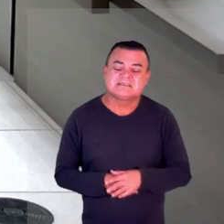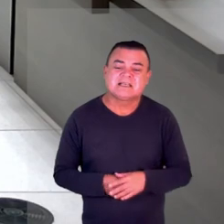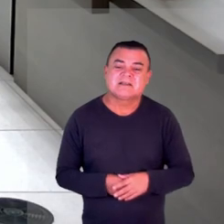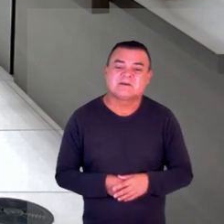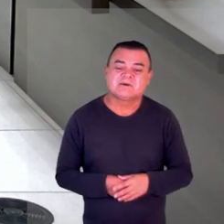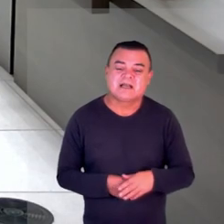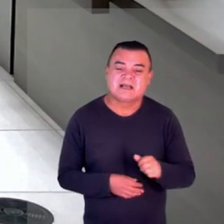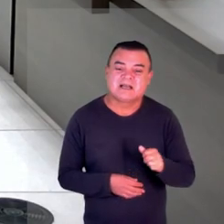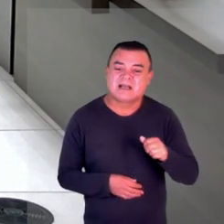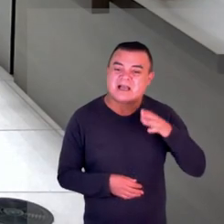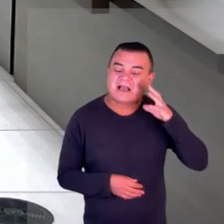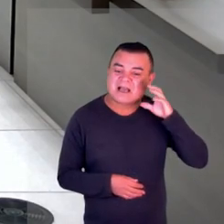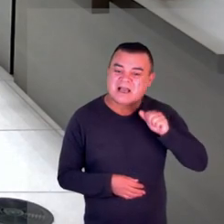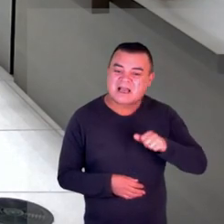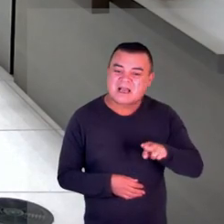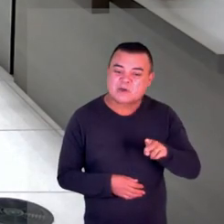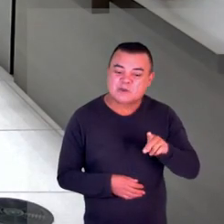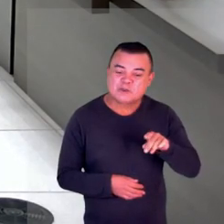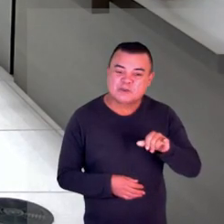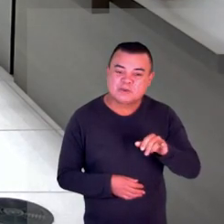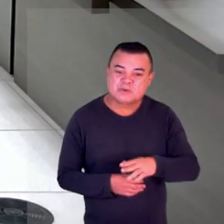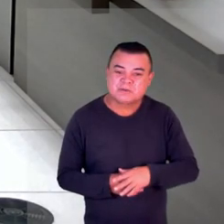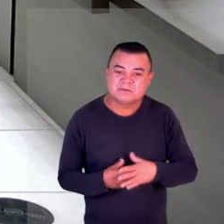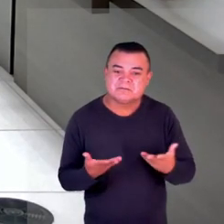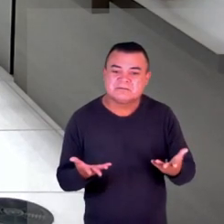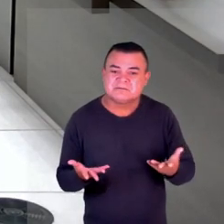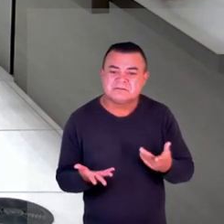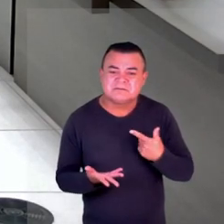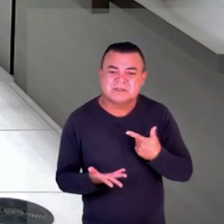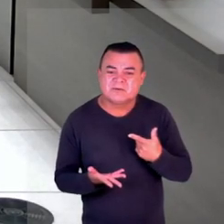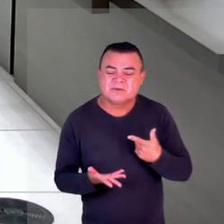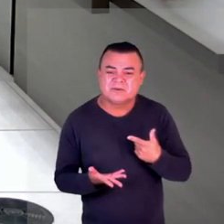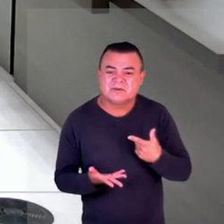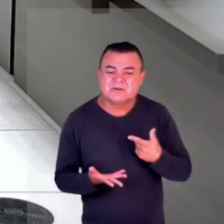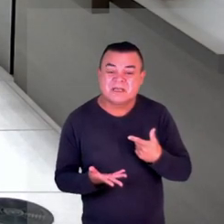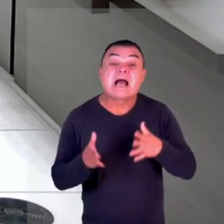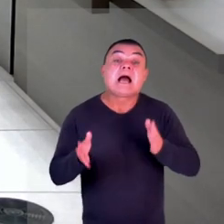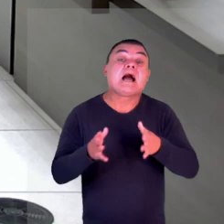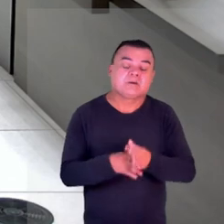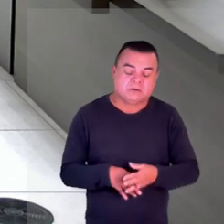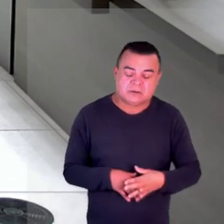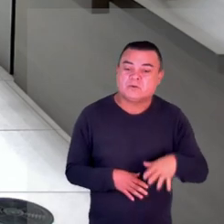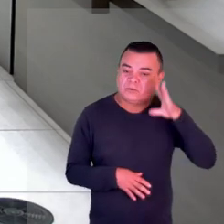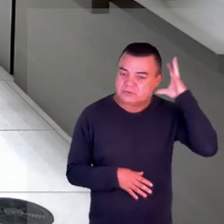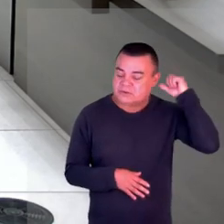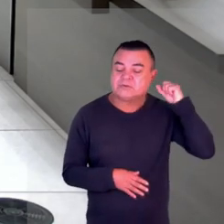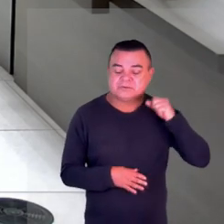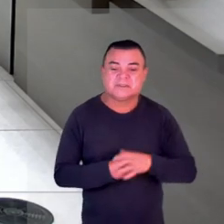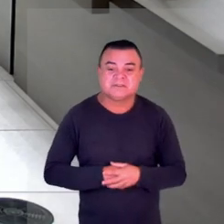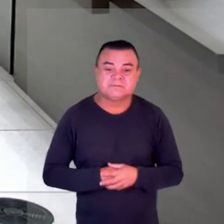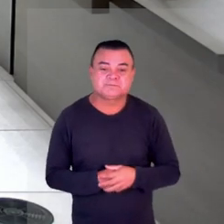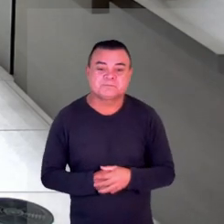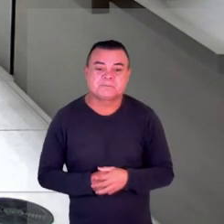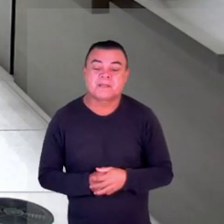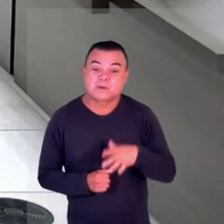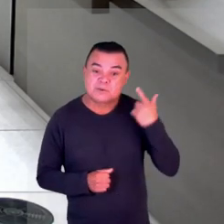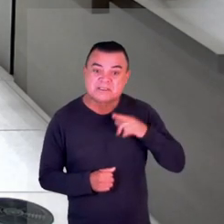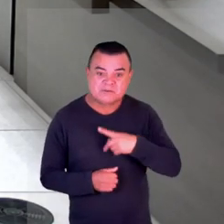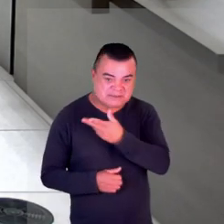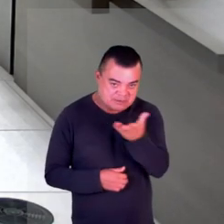amor tá conseguindo não voltou a ouv agora agora agora consegui estão